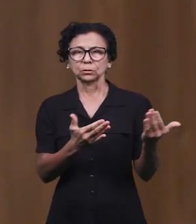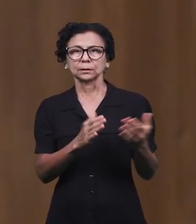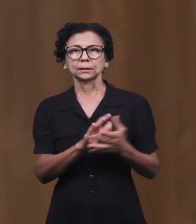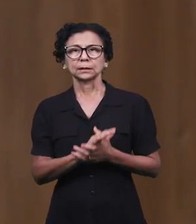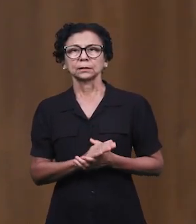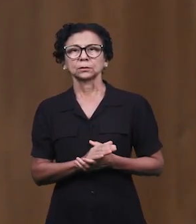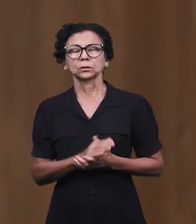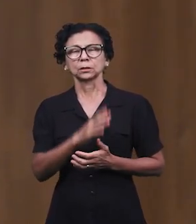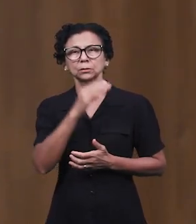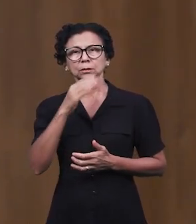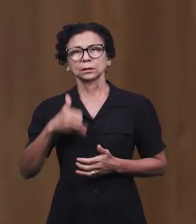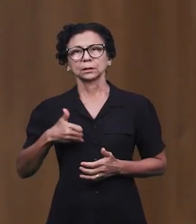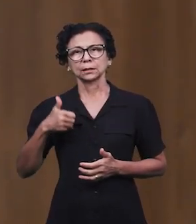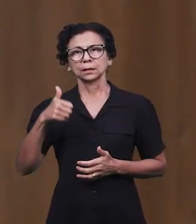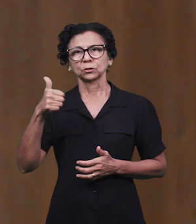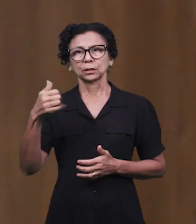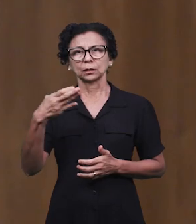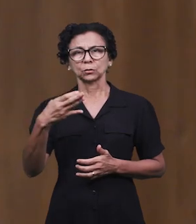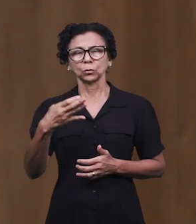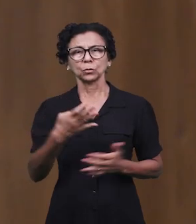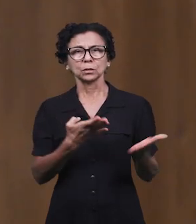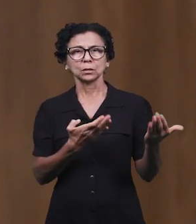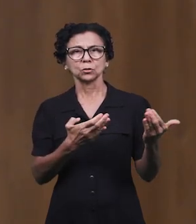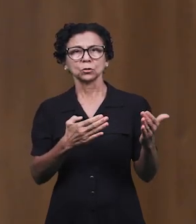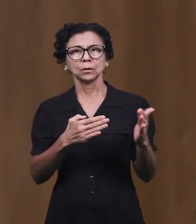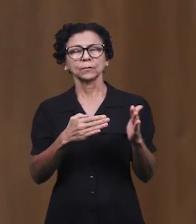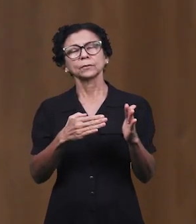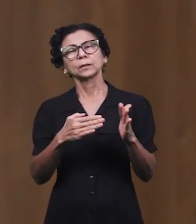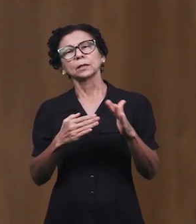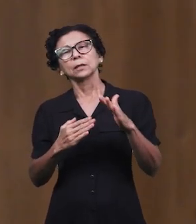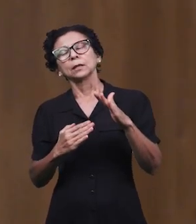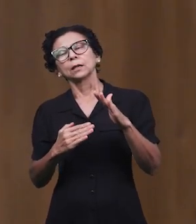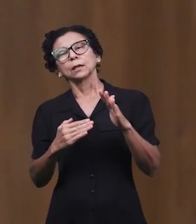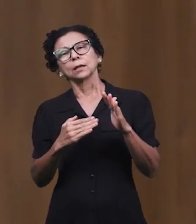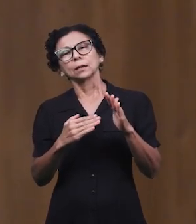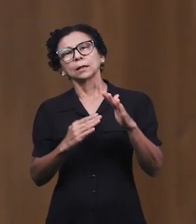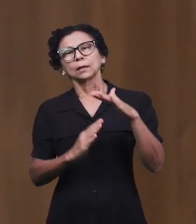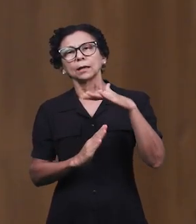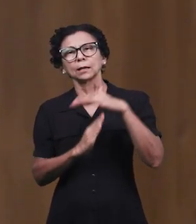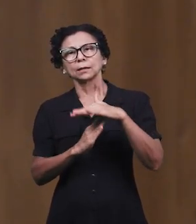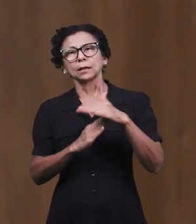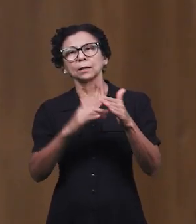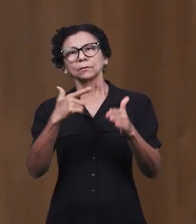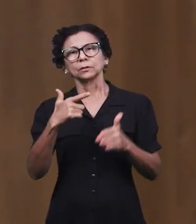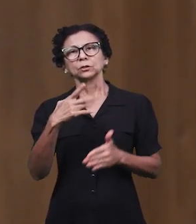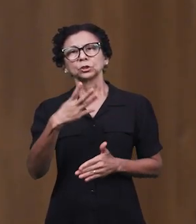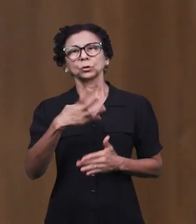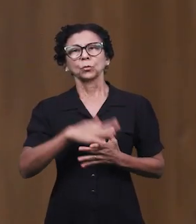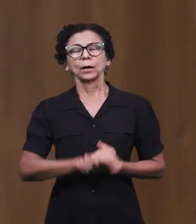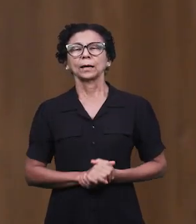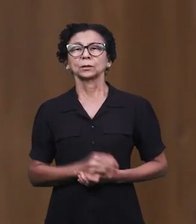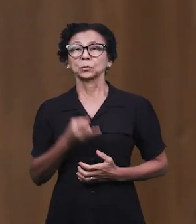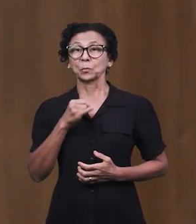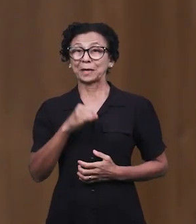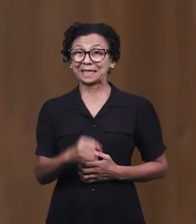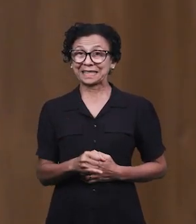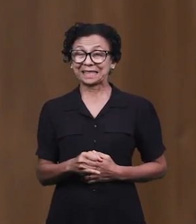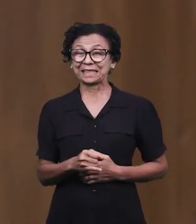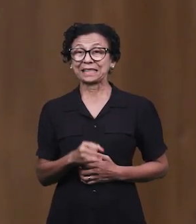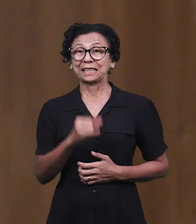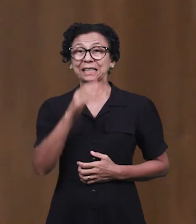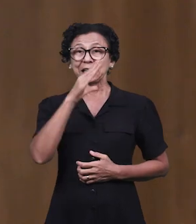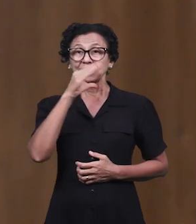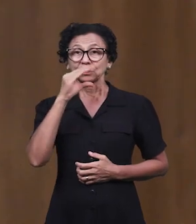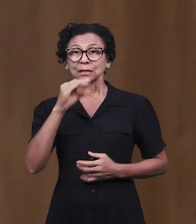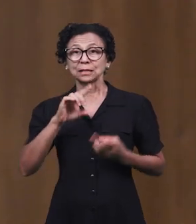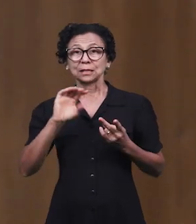Só que, se for um jovem, um adolescente com deficiência, isso abrange. Olha que inclusão maravilhosa.